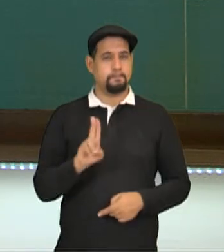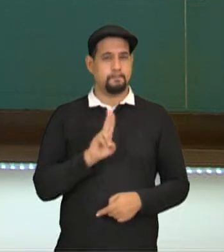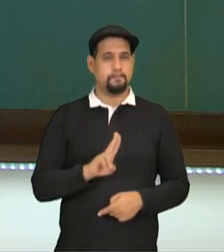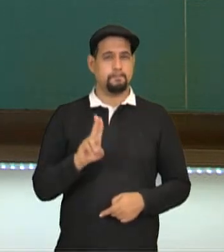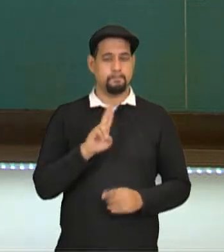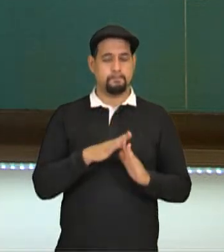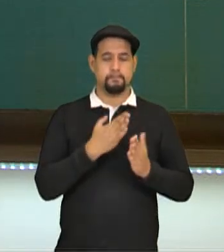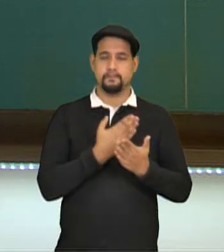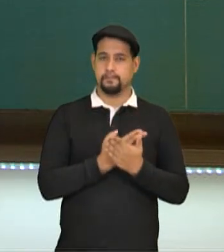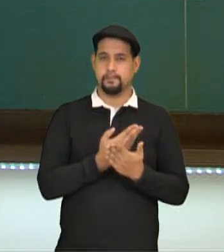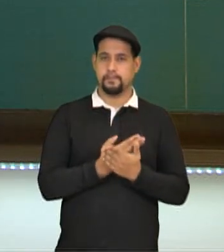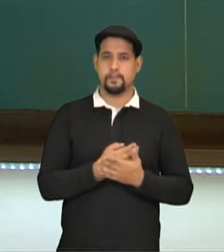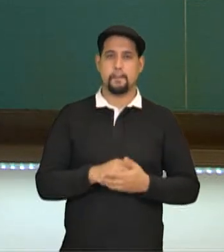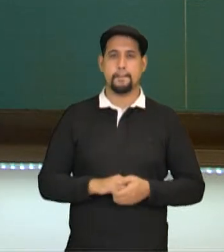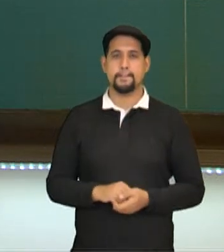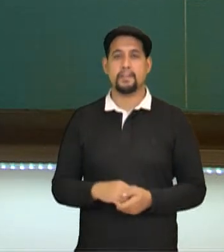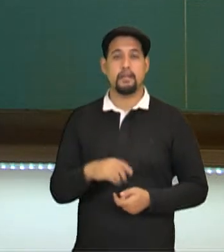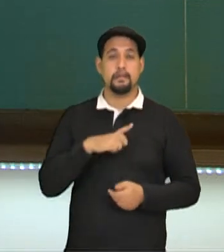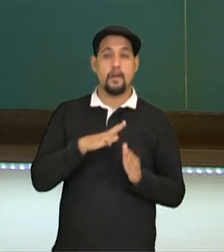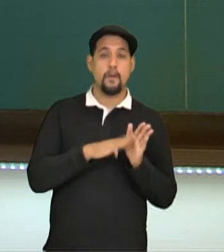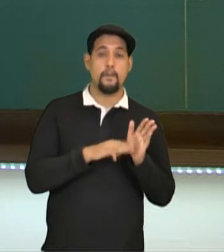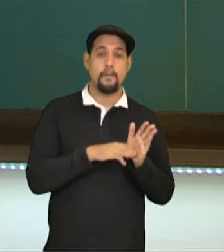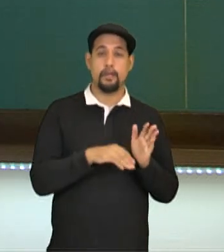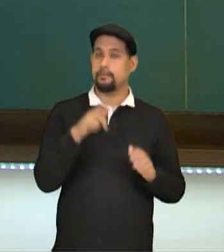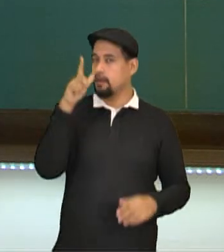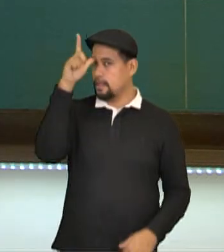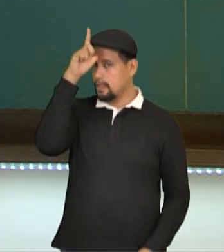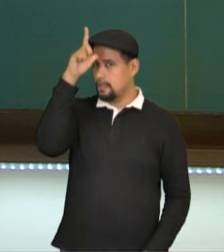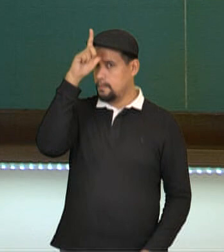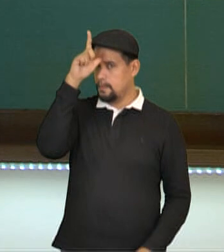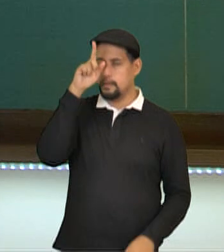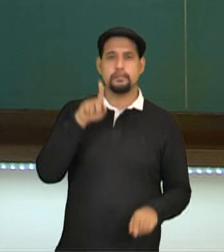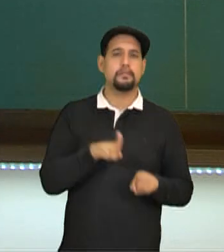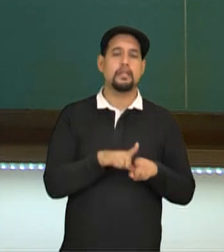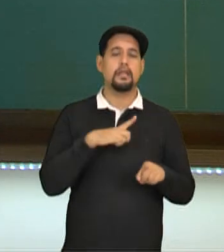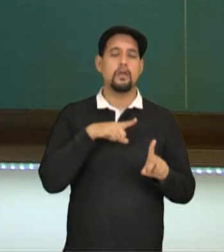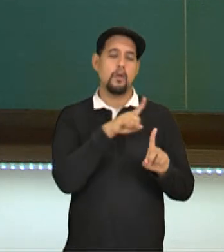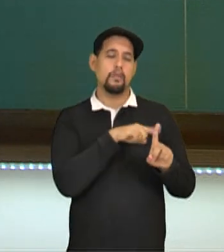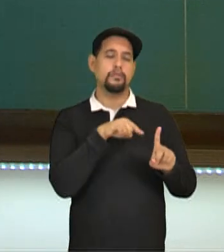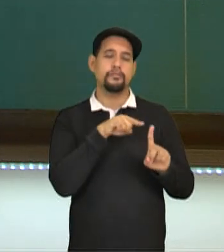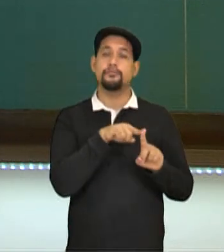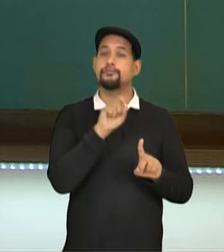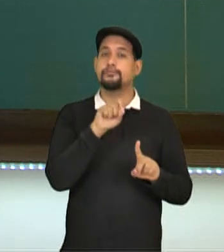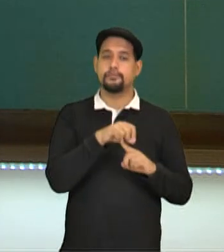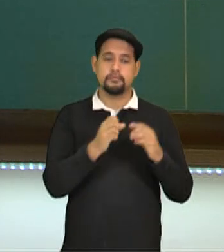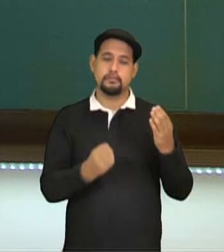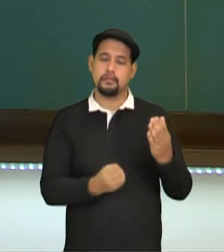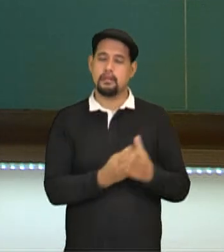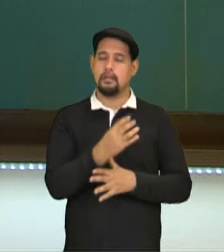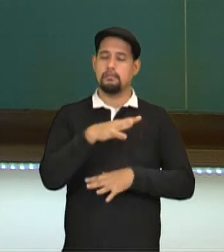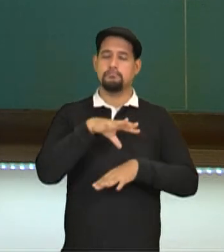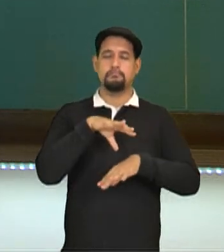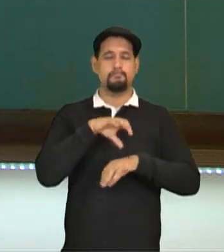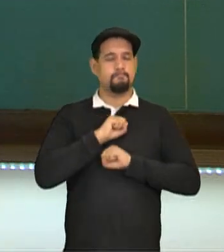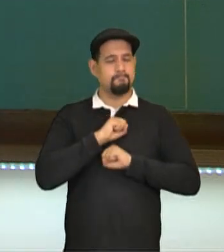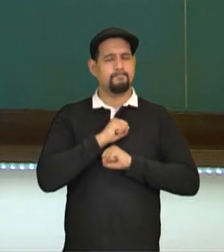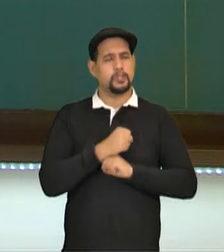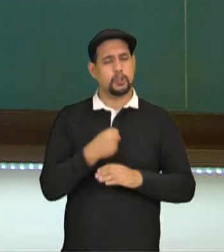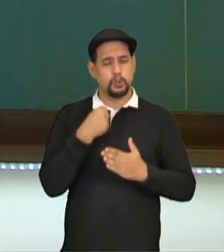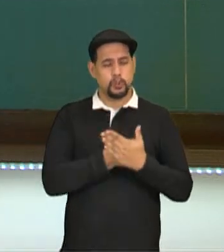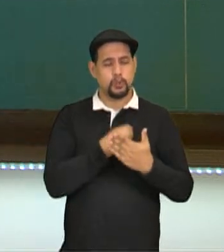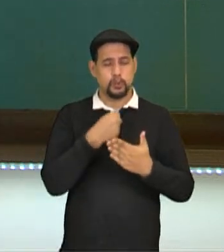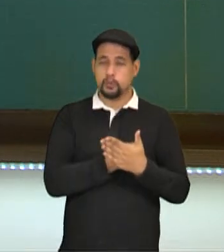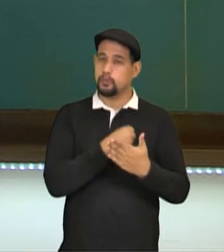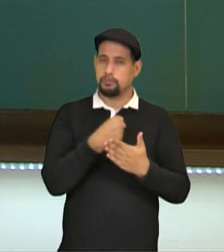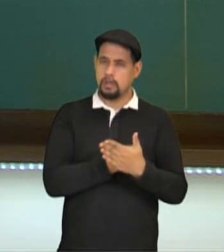na escola. Temos o método alemão, que tem o objetivo de criar um espírito nacionalista e defender a